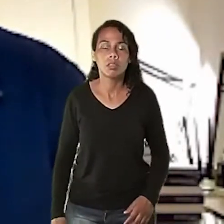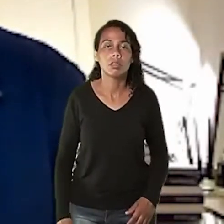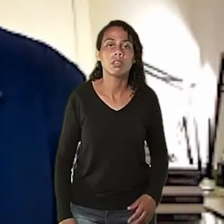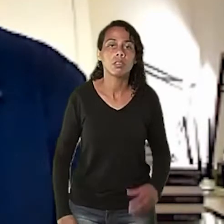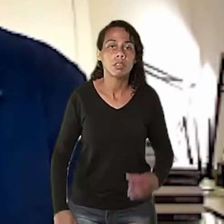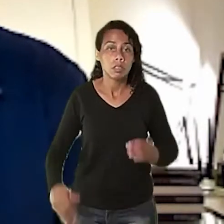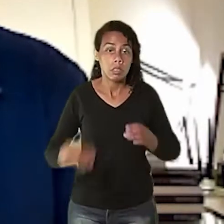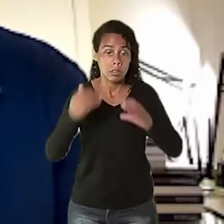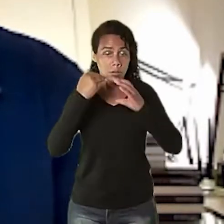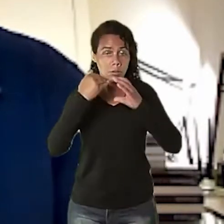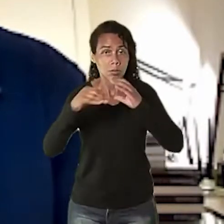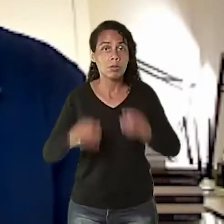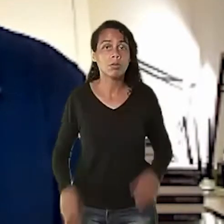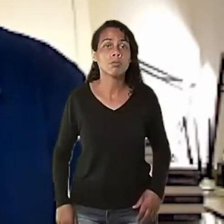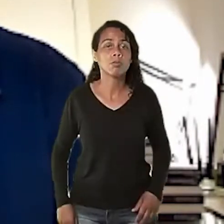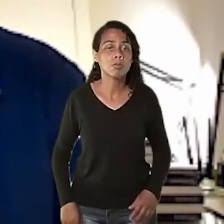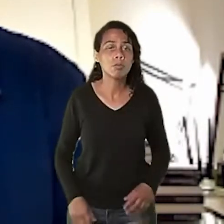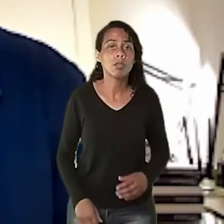mim mesmo,